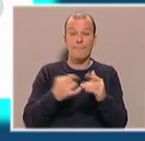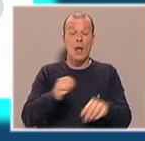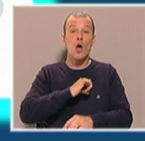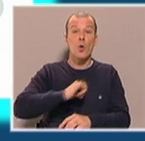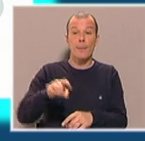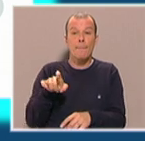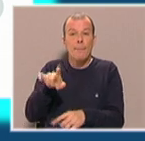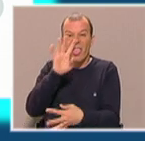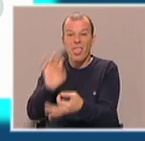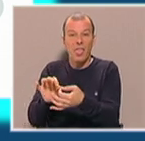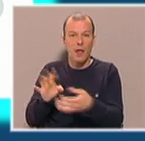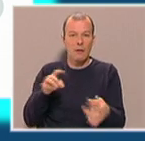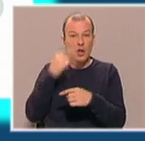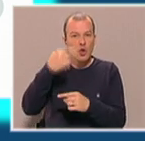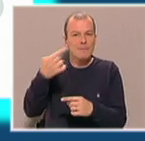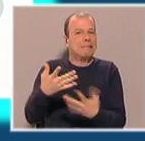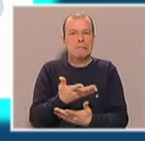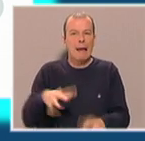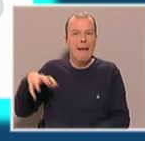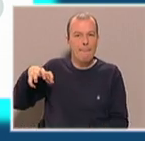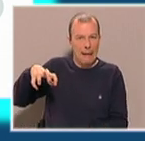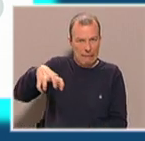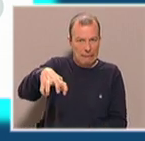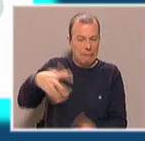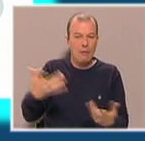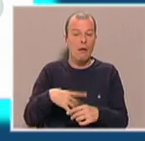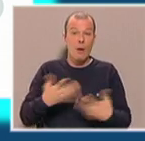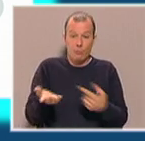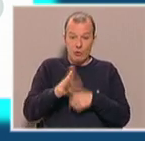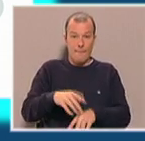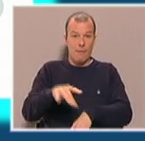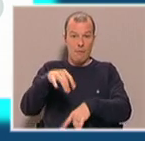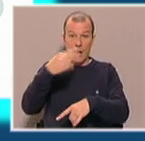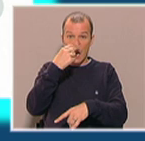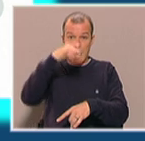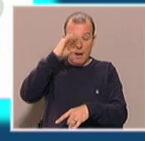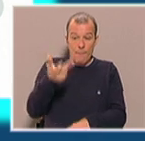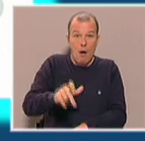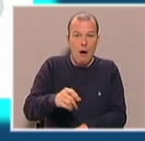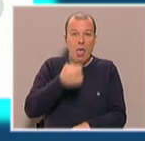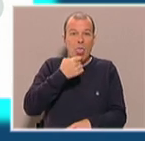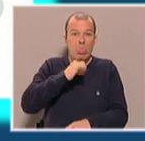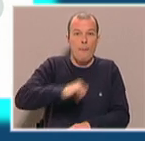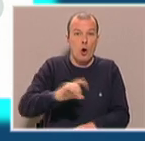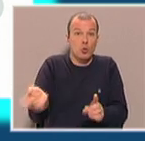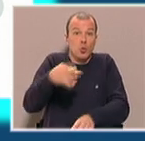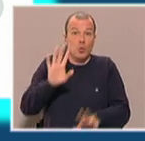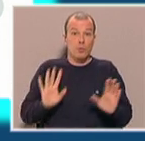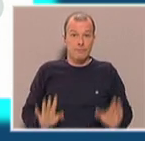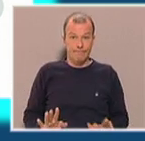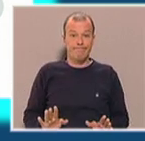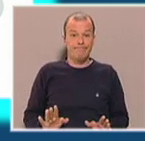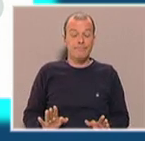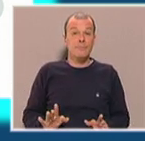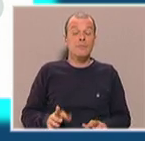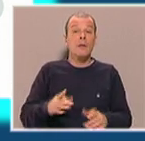contra micro-organismos específicos, neste caso as bactérias. Portanto, estamos com uma gripe, não vamos tomar um antibiótico. E vamos tomar o quê?